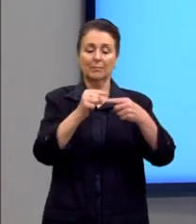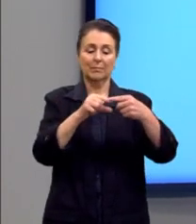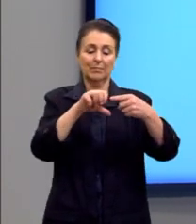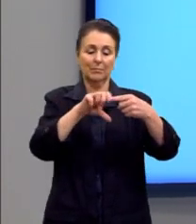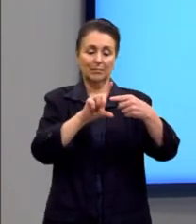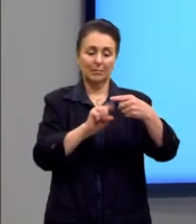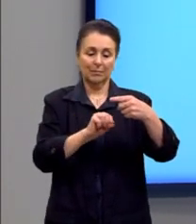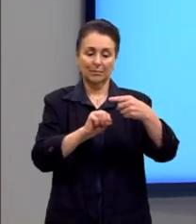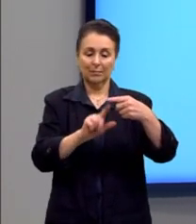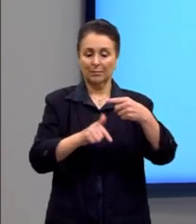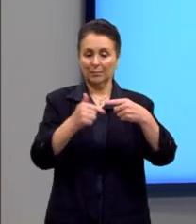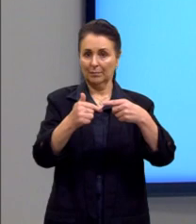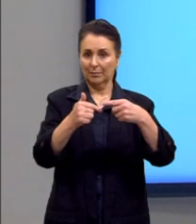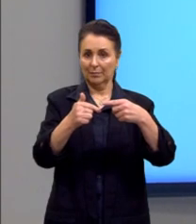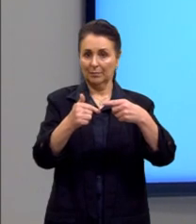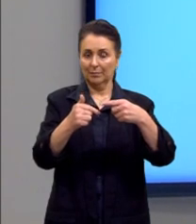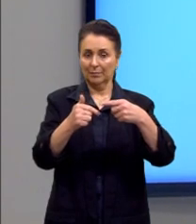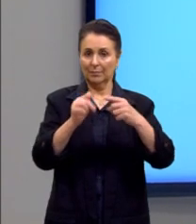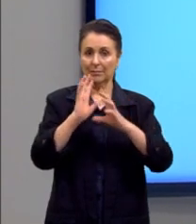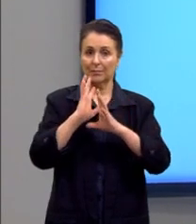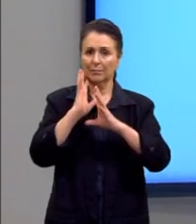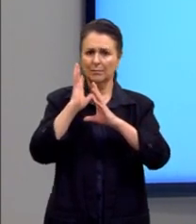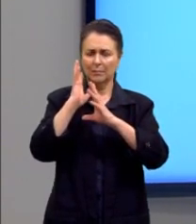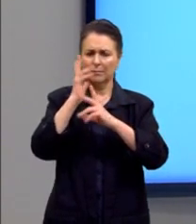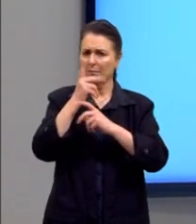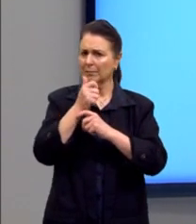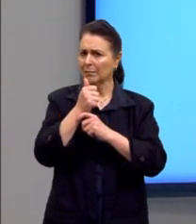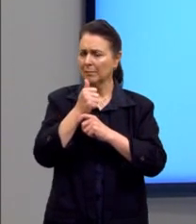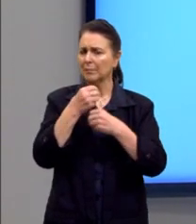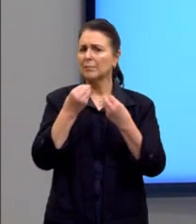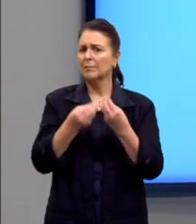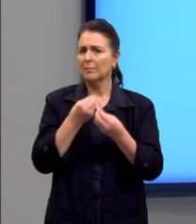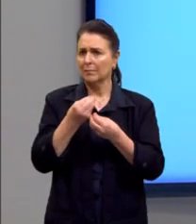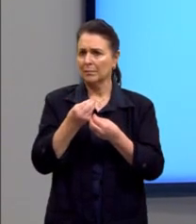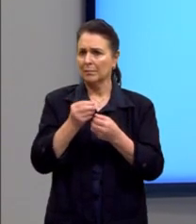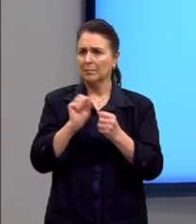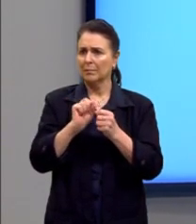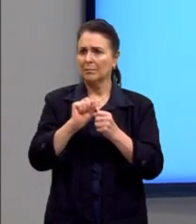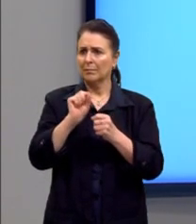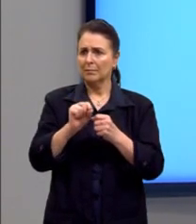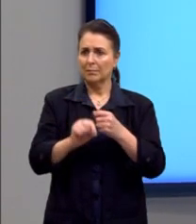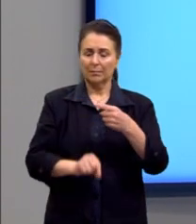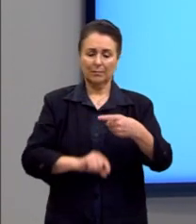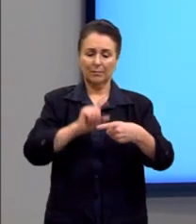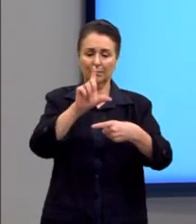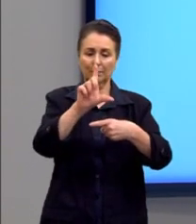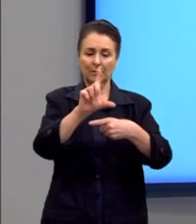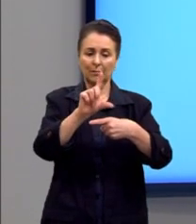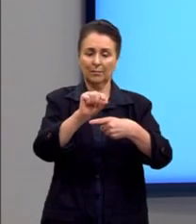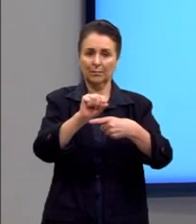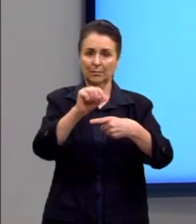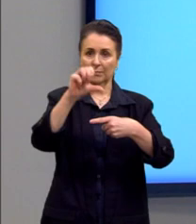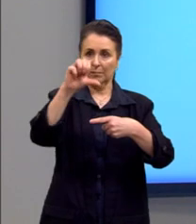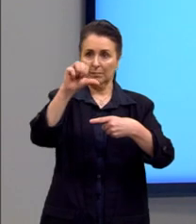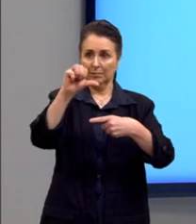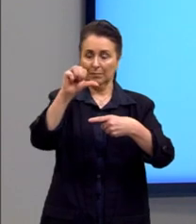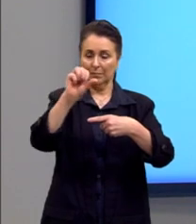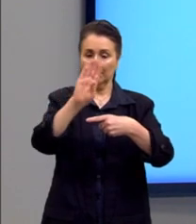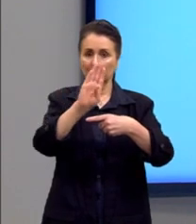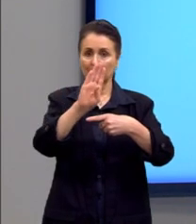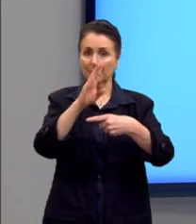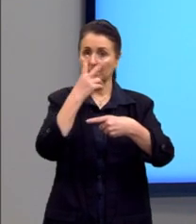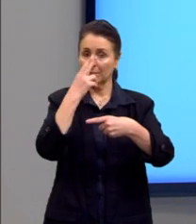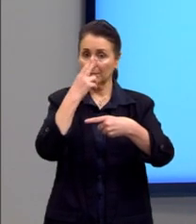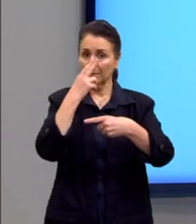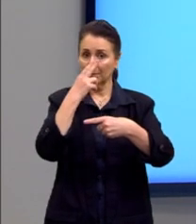elevado a 7 horas nós conseguimos resolver fazendo o seguinte nós temos a visão de potências de mesma